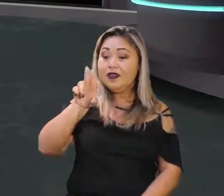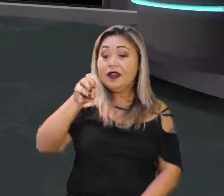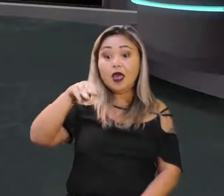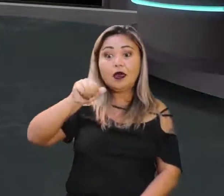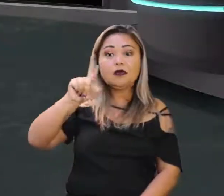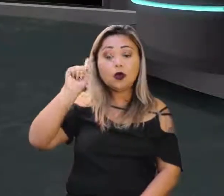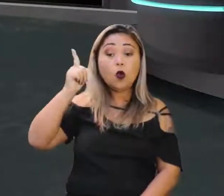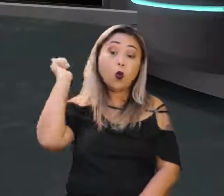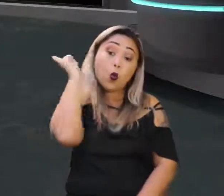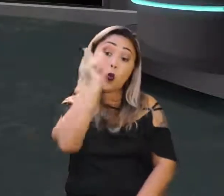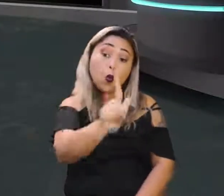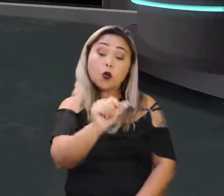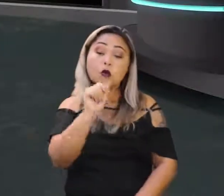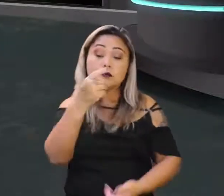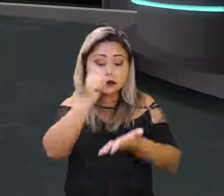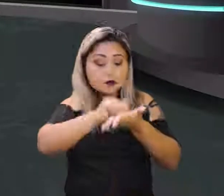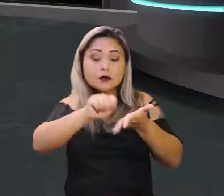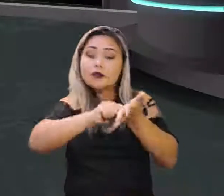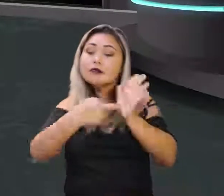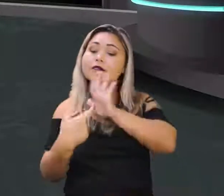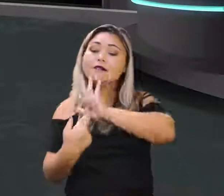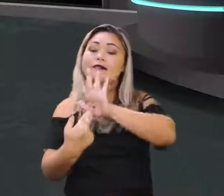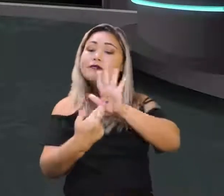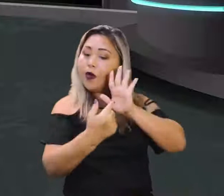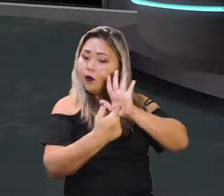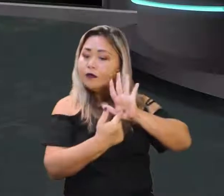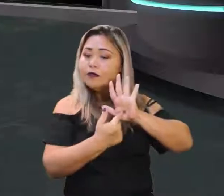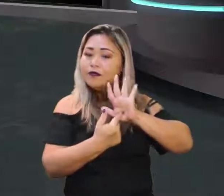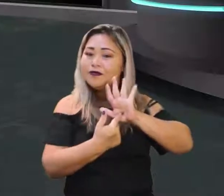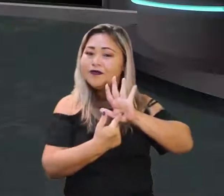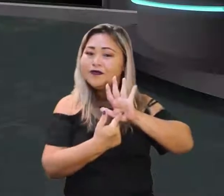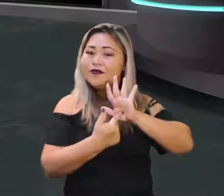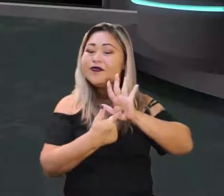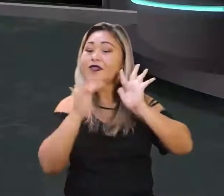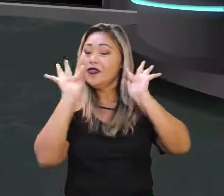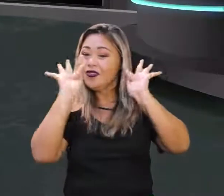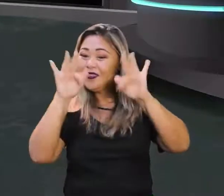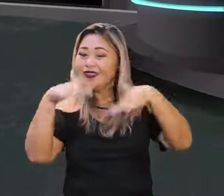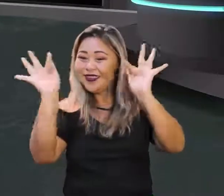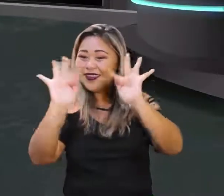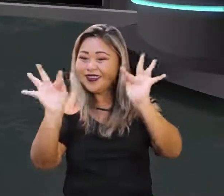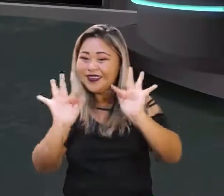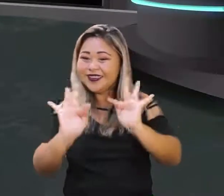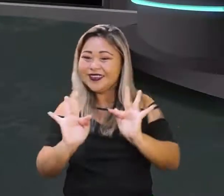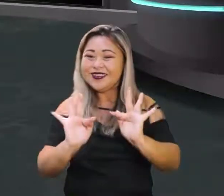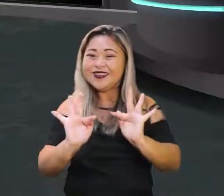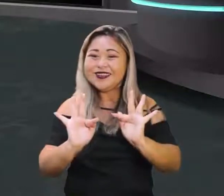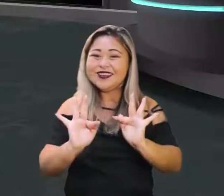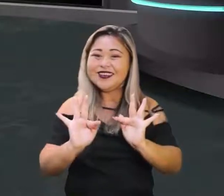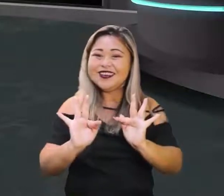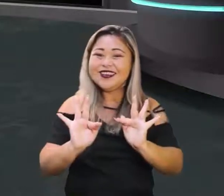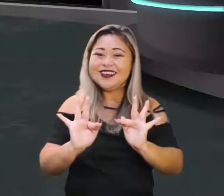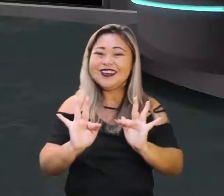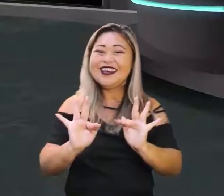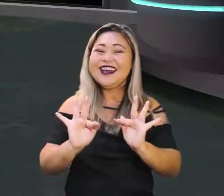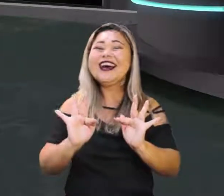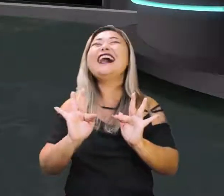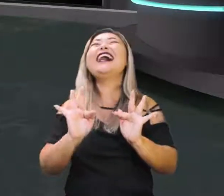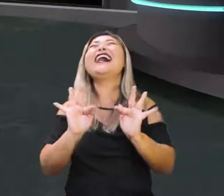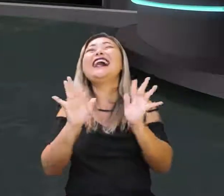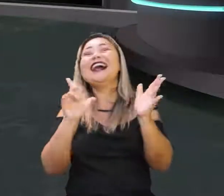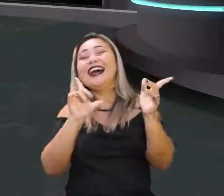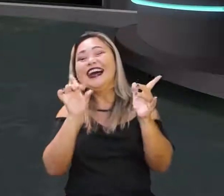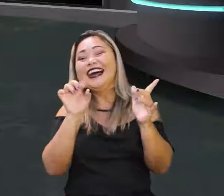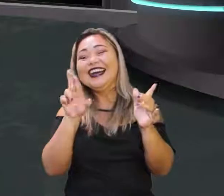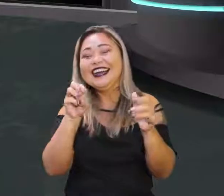Consegui fazer essa representação Espero aí. que tenha tido um final feliz, né? Porque Não foi muito feliz, não. Então, eu vivi